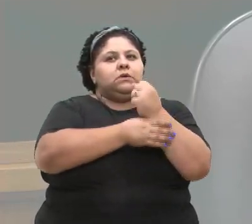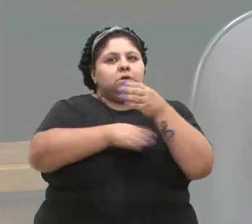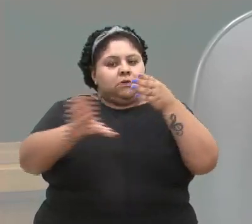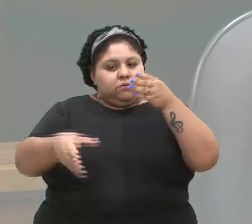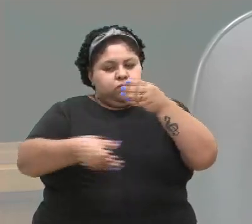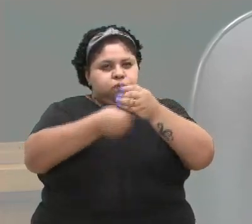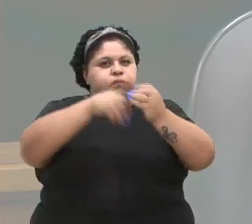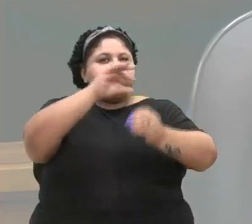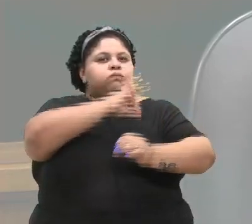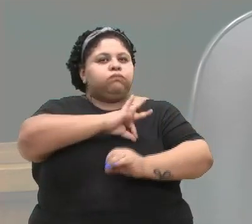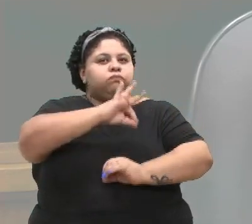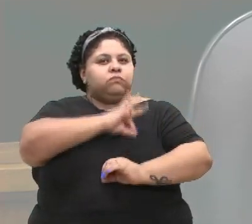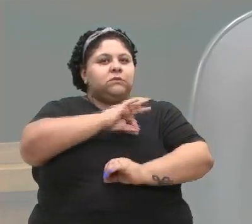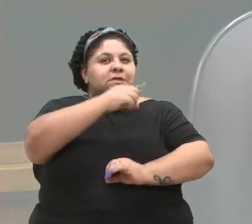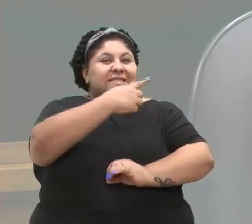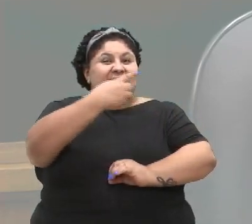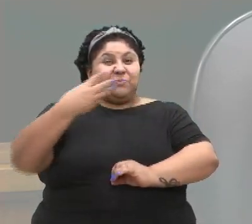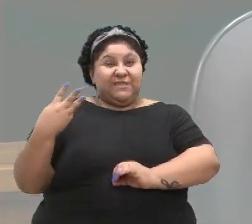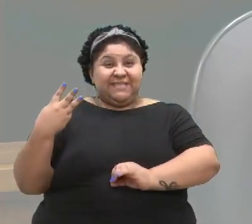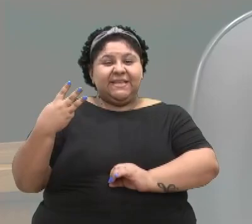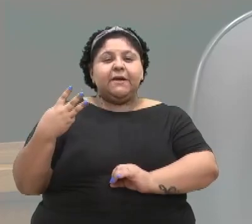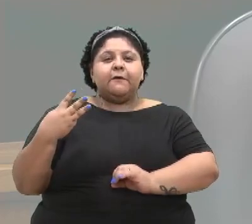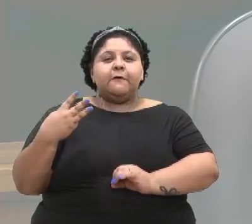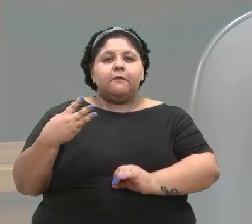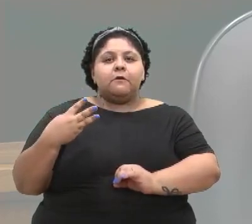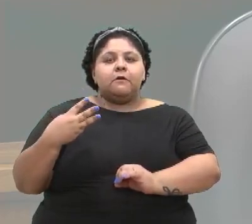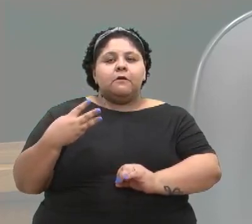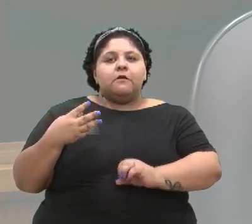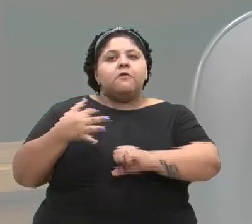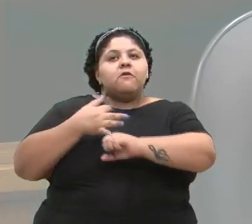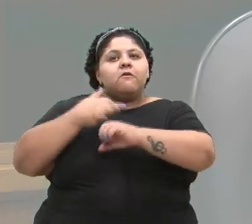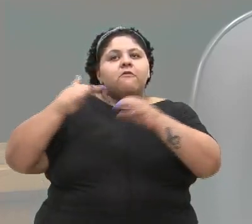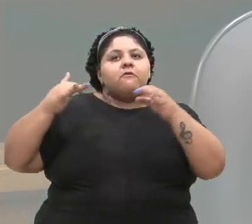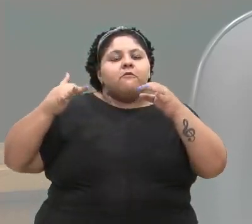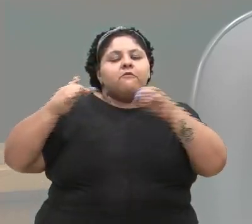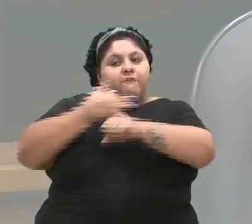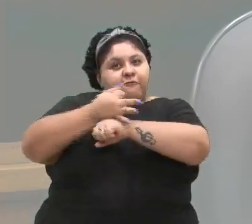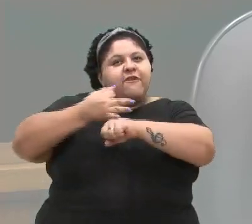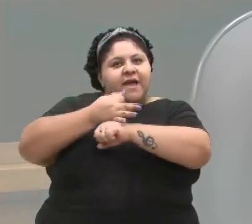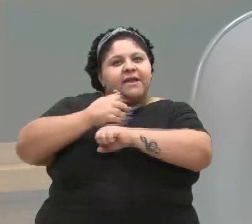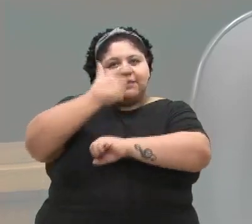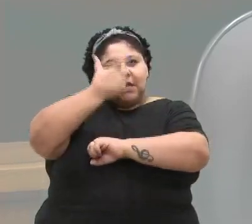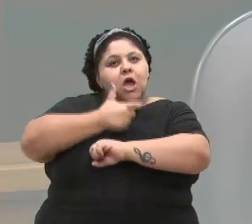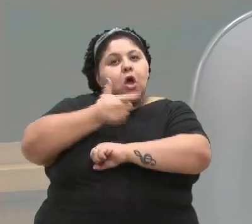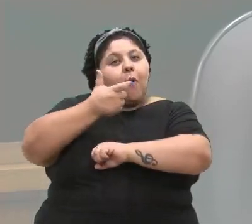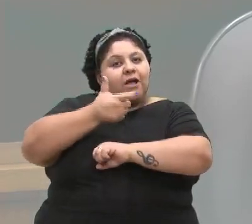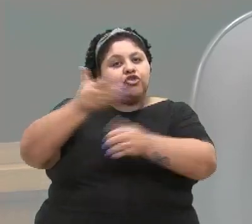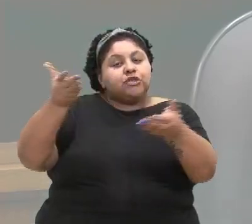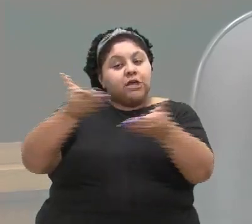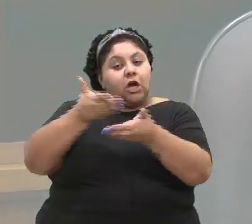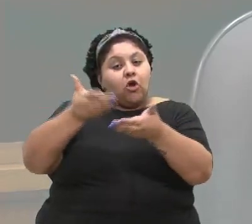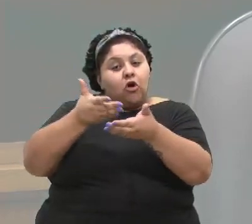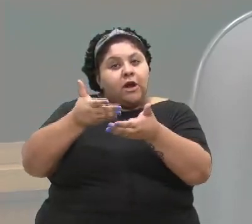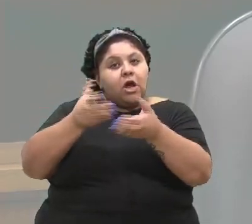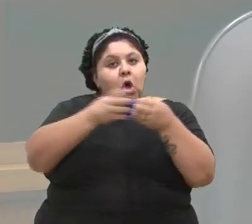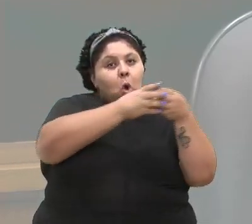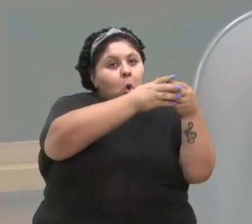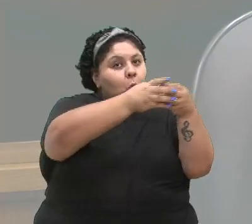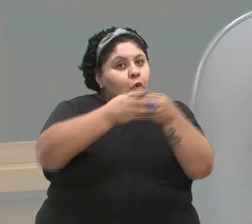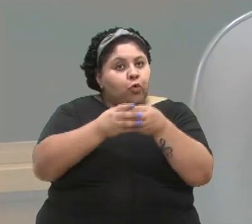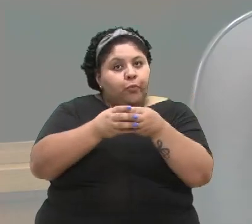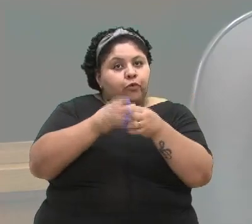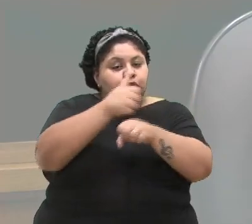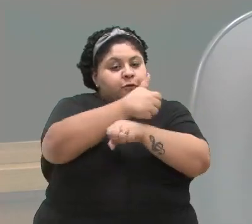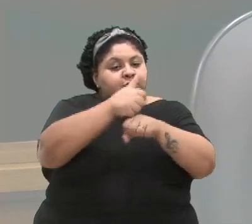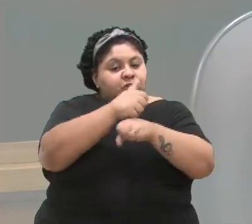ele poderia garantir férias. Eu acho que sim, é um momento bem bom da categoria se unir e debater sobre